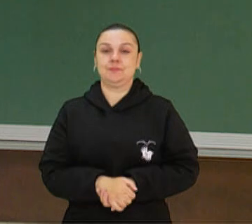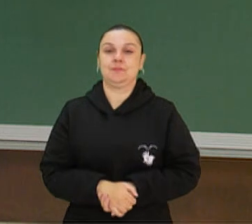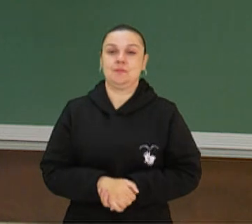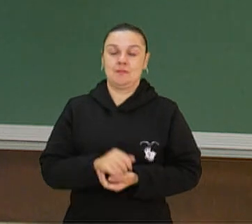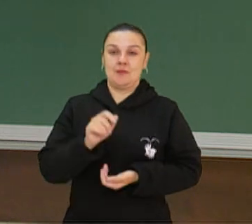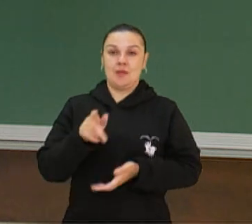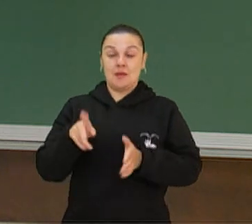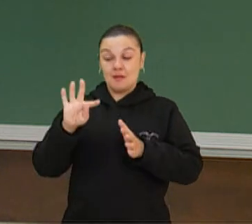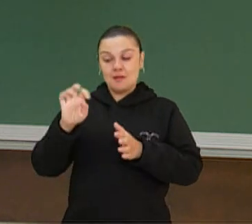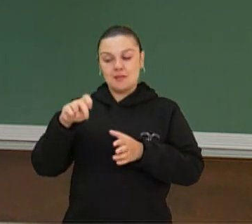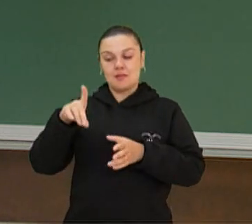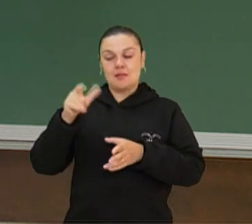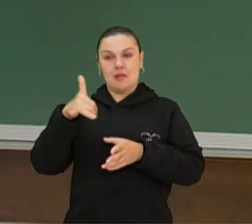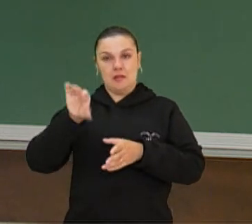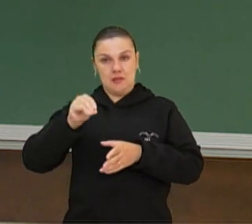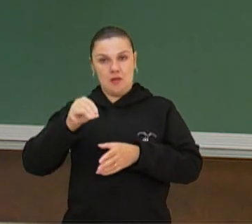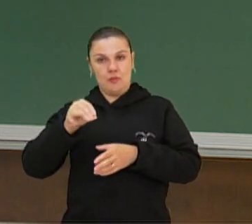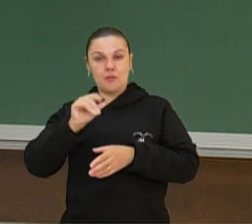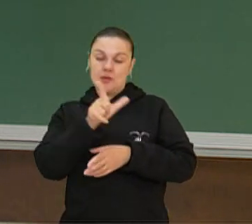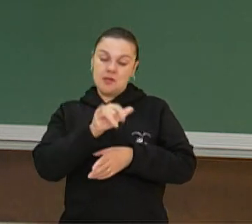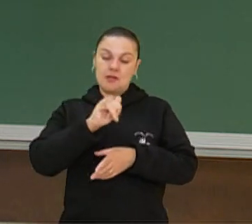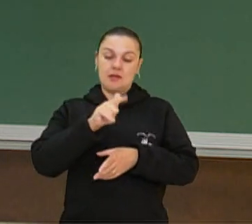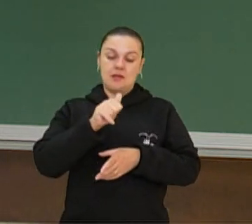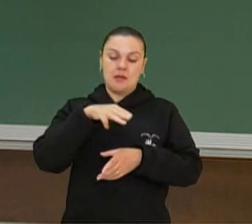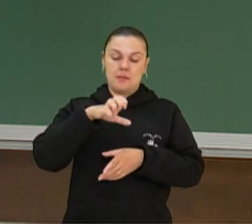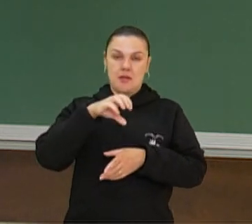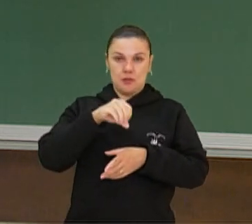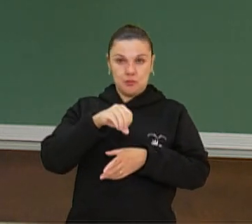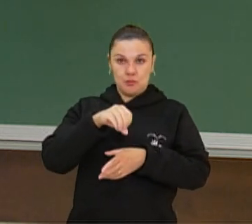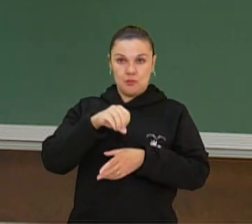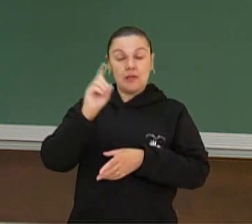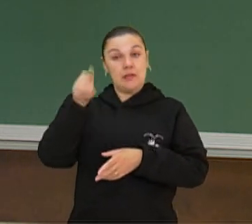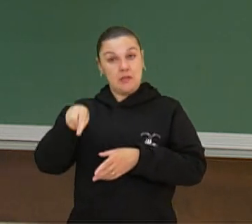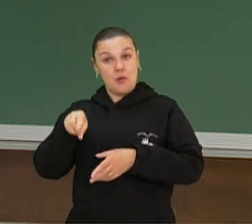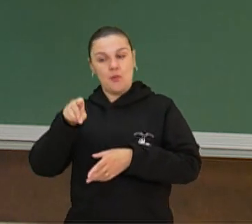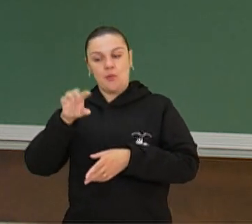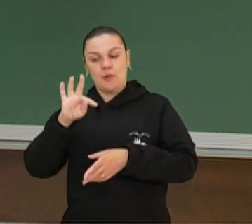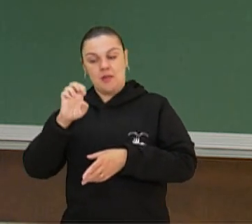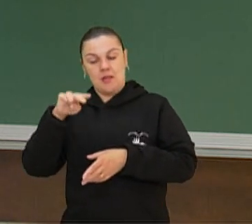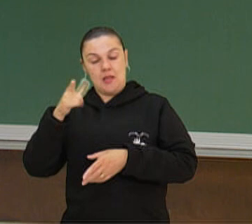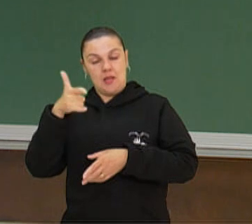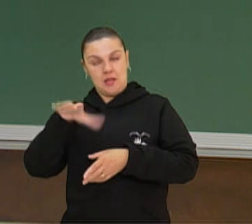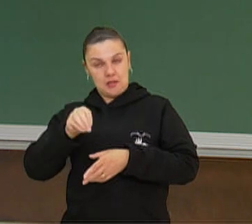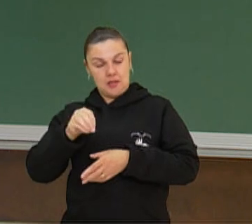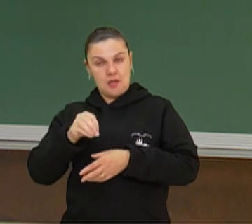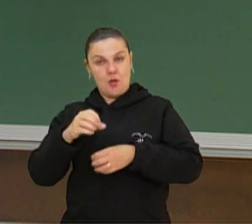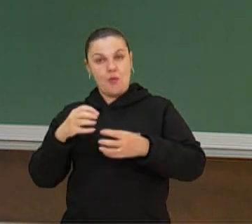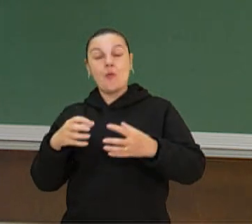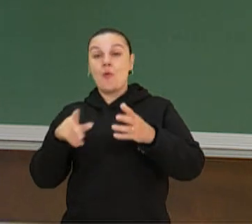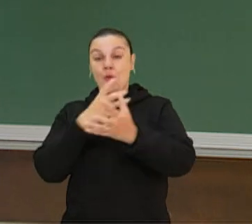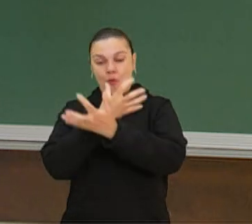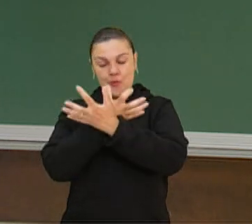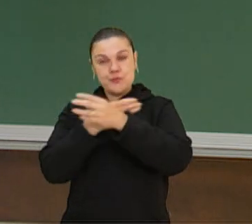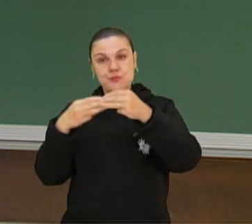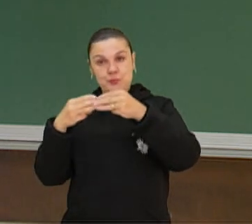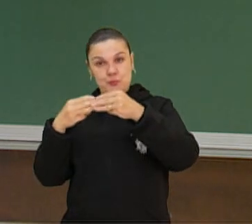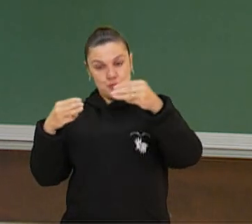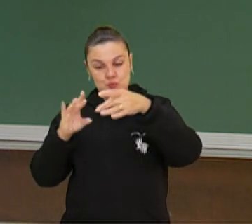tendão e ligamento. Tendão liga osso, músculo, ligamento liga osso, osso,